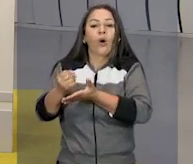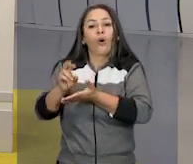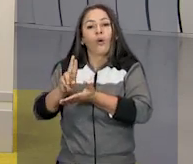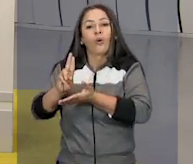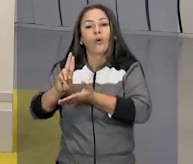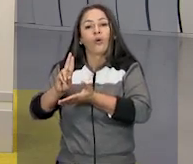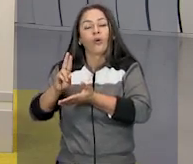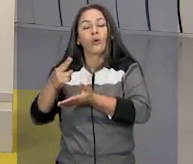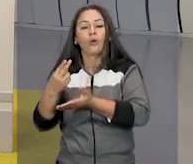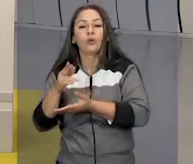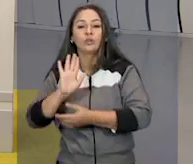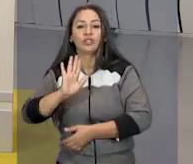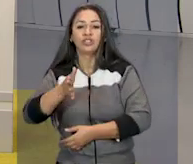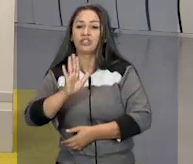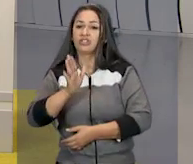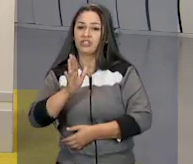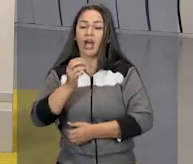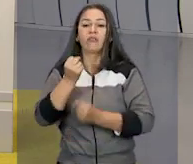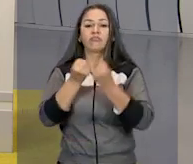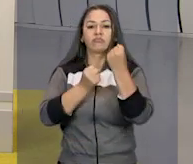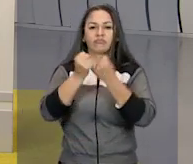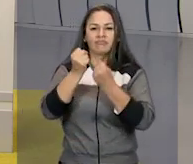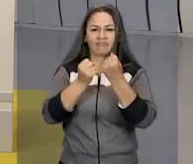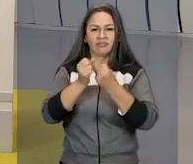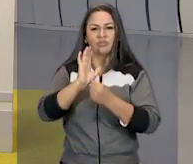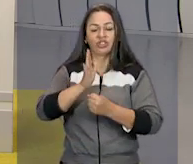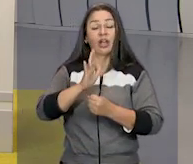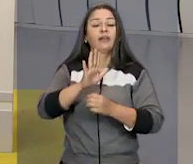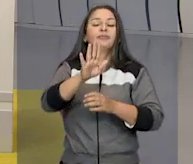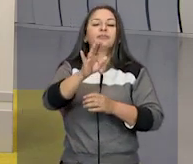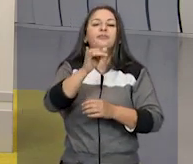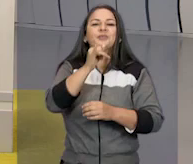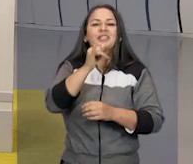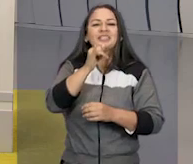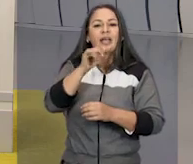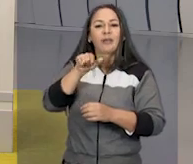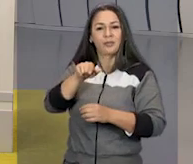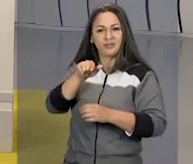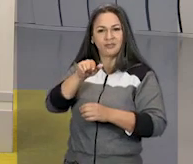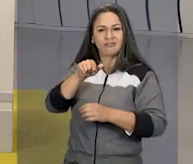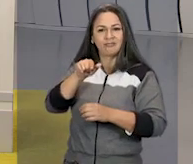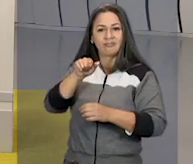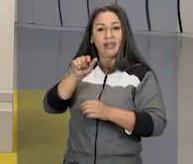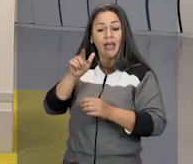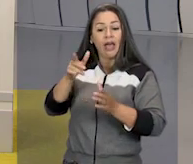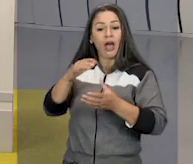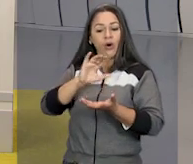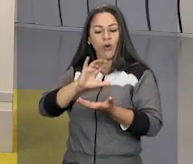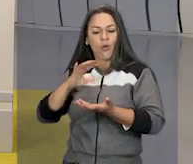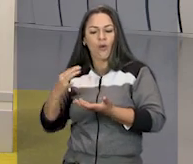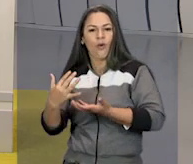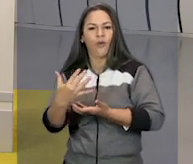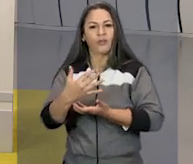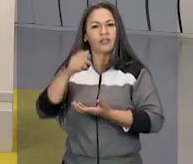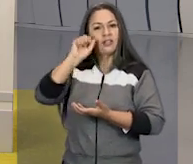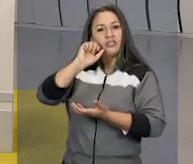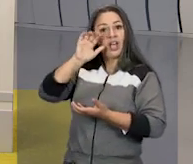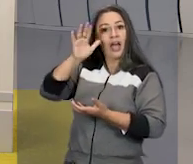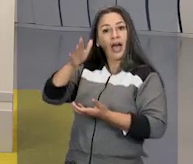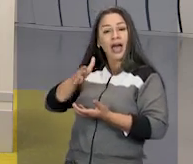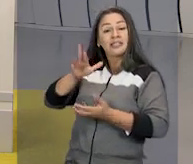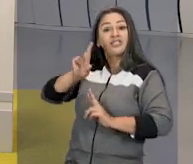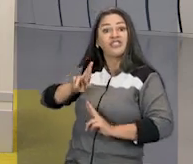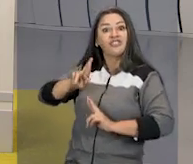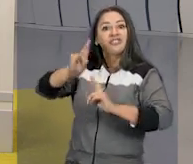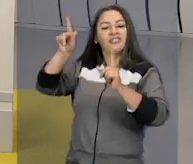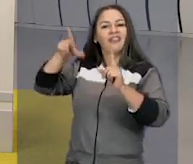Então, ao contrário da Europa, que a gente discutiu nas últimas aulas, a Ásia é muito diversa, muito